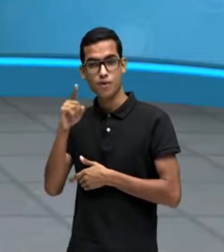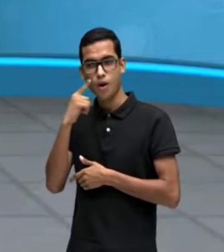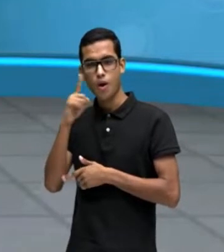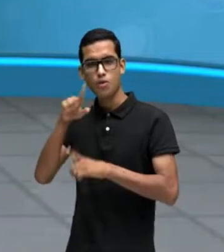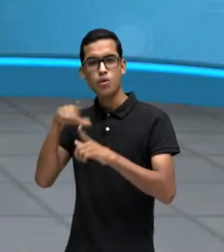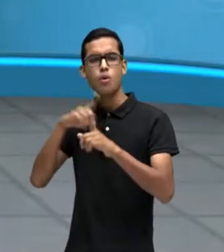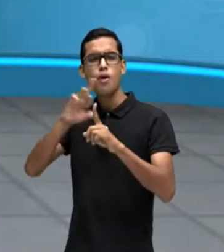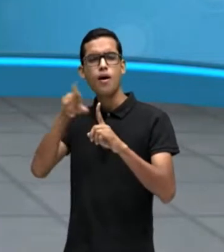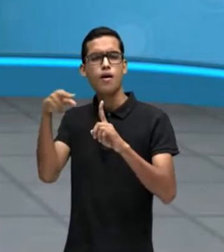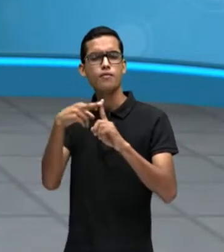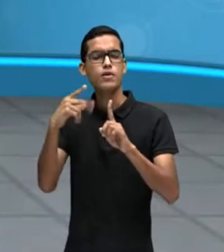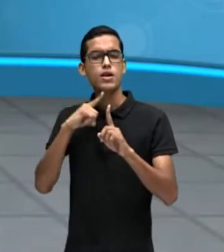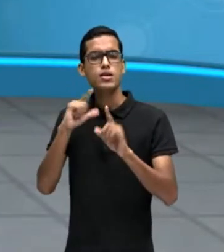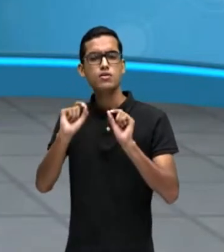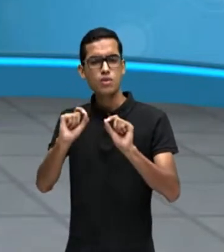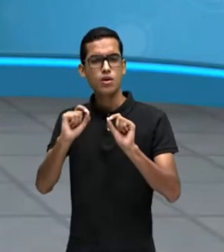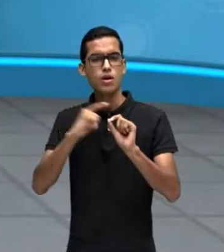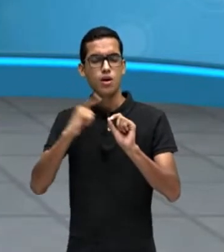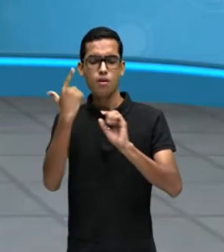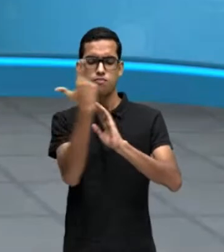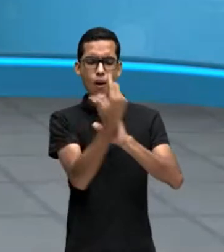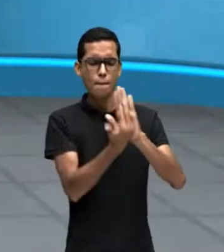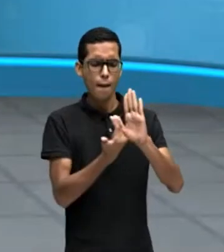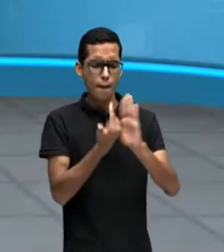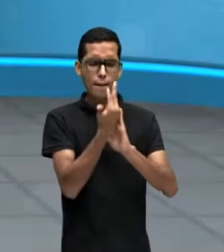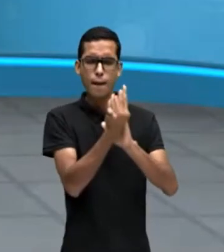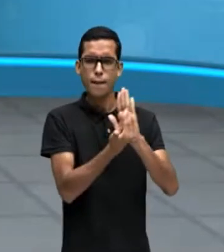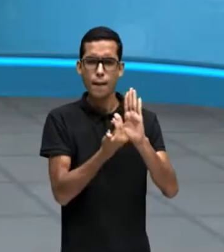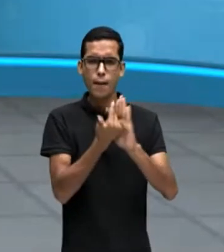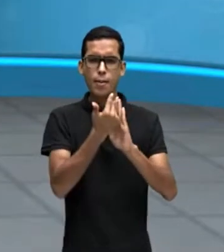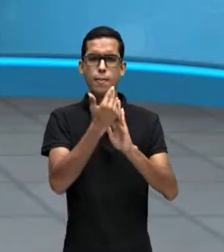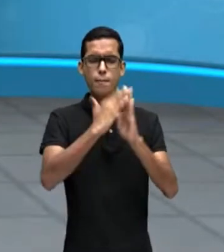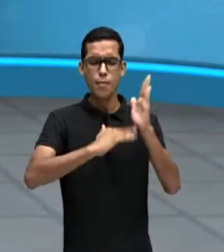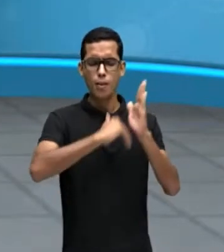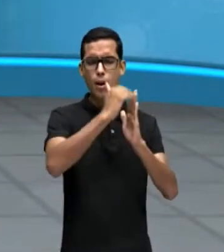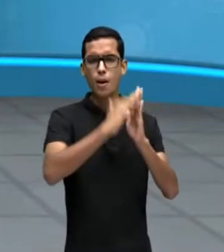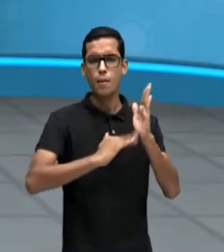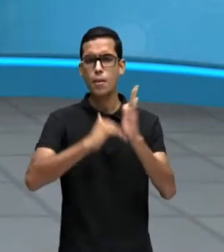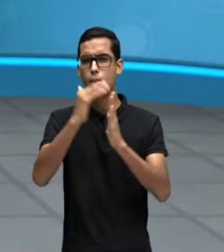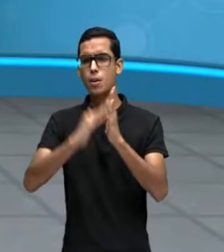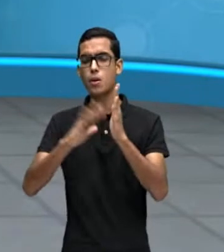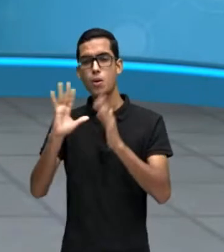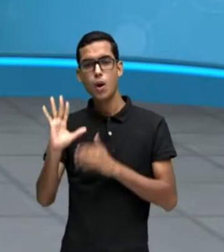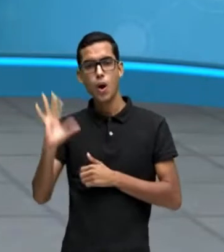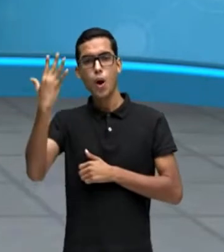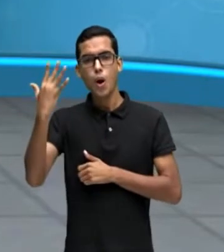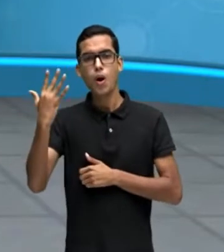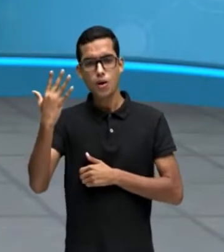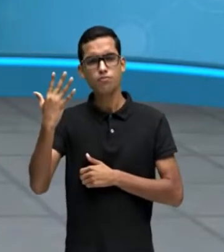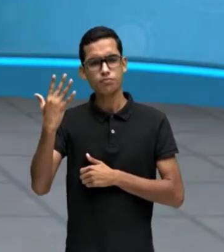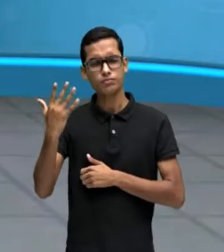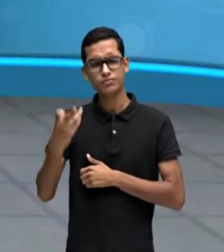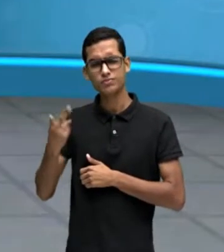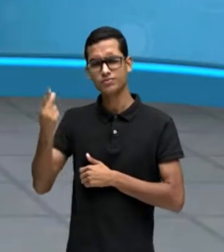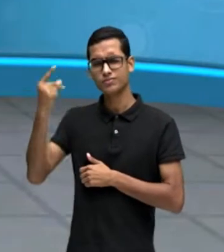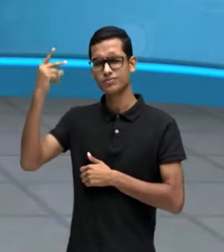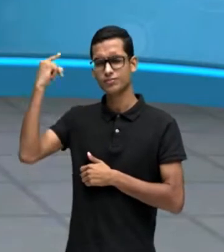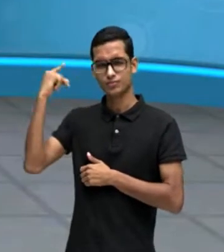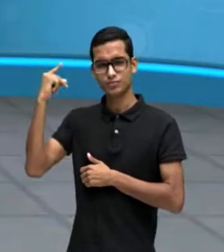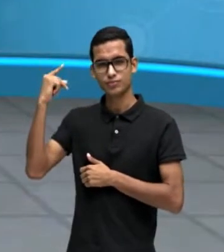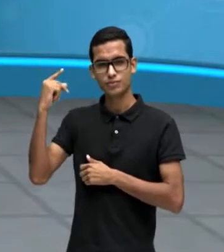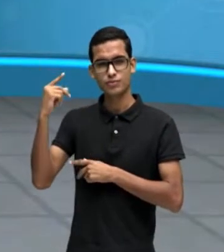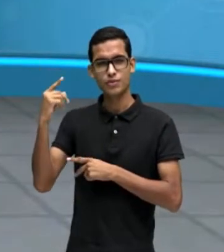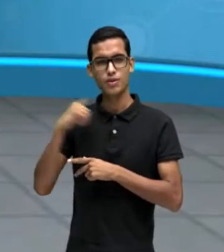referência às pinturas pré-históricas, né, as pinturas que aconteciam nas paredes das cavernas. E vocês estão vendo que tem uma representação de uns